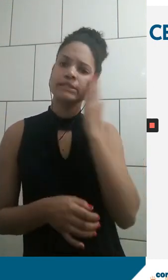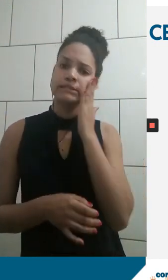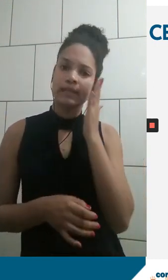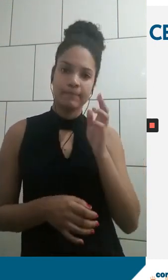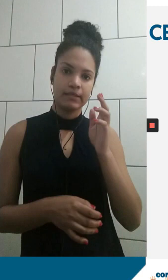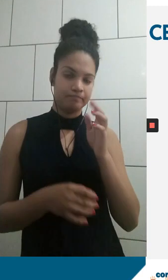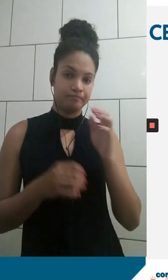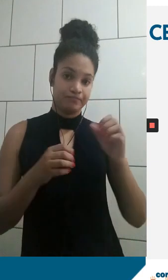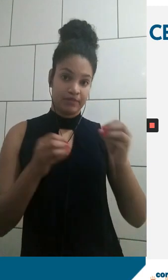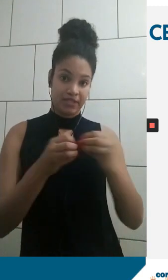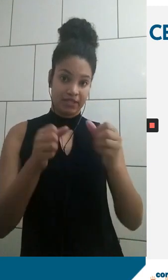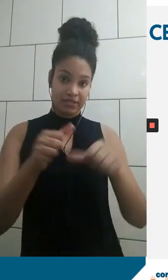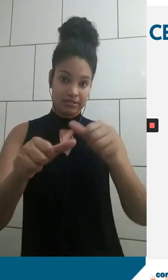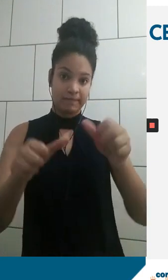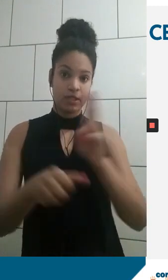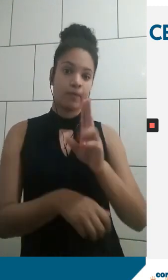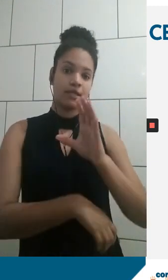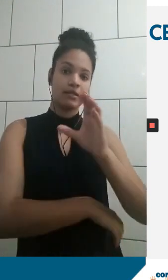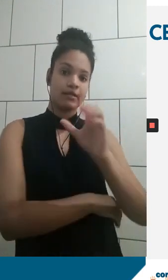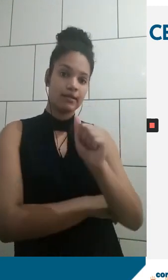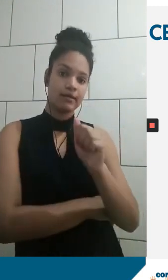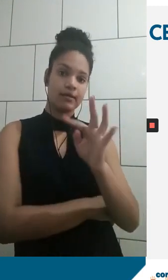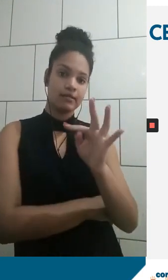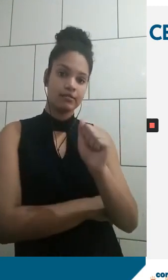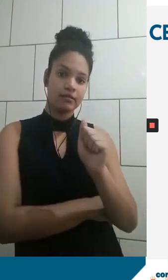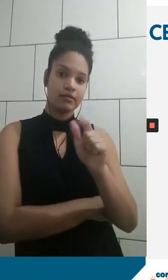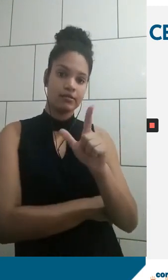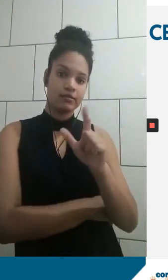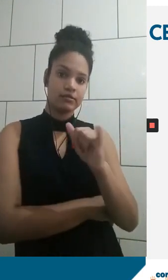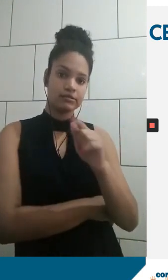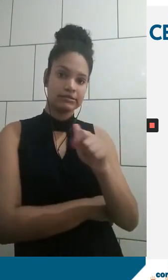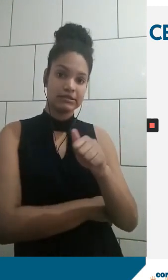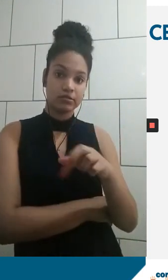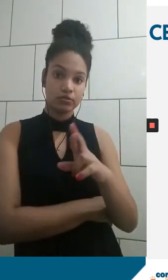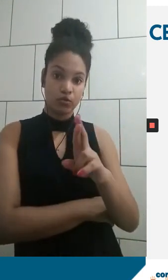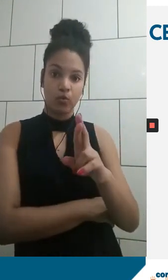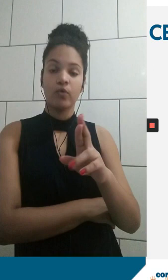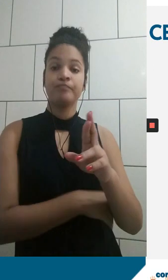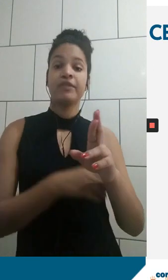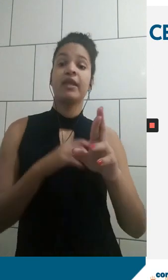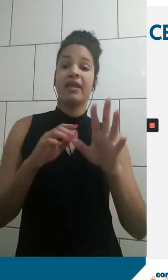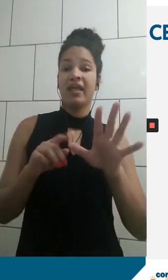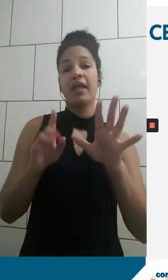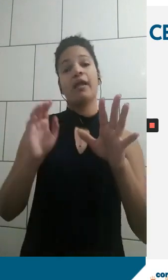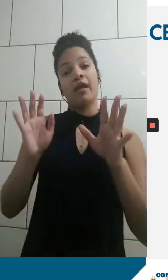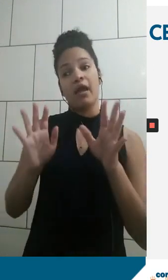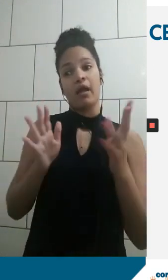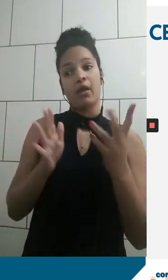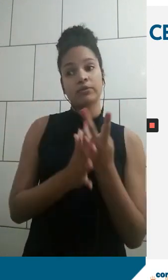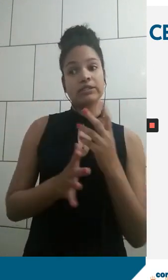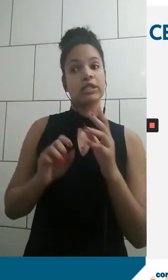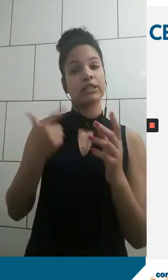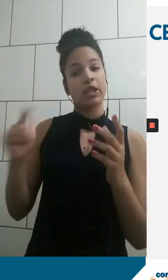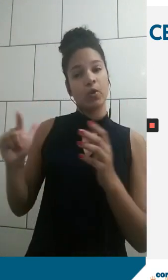proteínas, mas existem alguns tipos de RNA que também têm função enzimática, chamadas ribozimas. Mas vamos nos